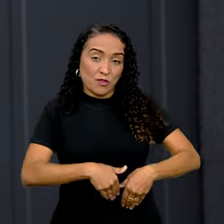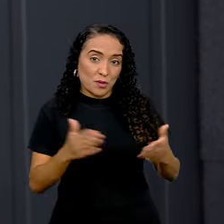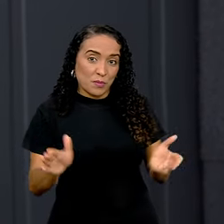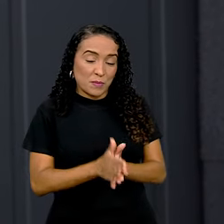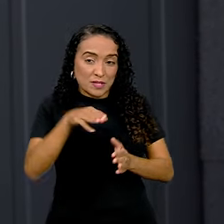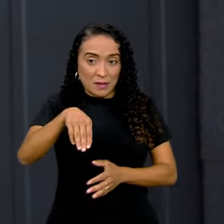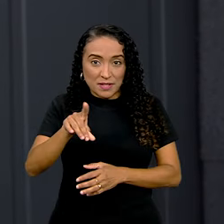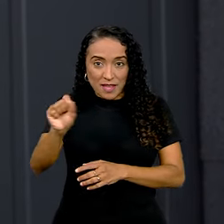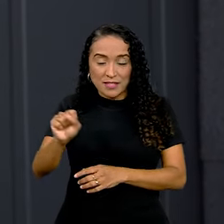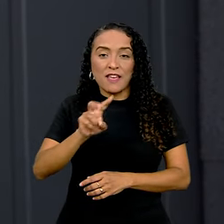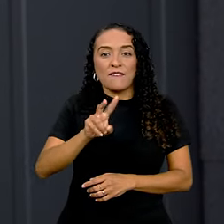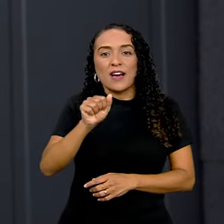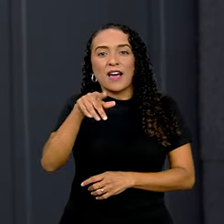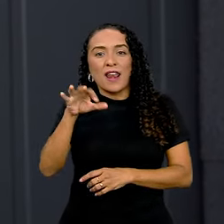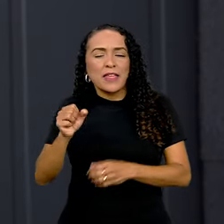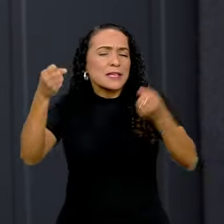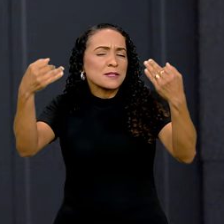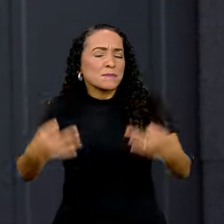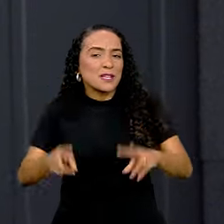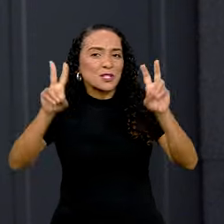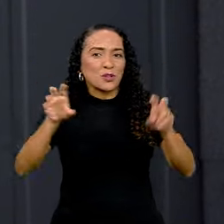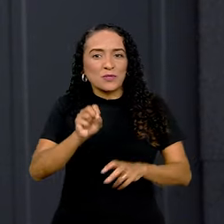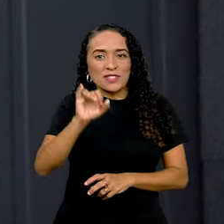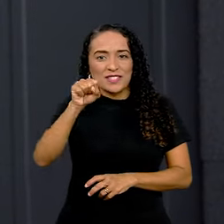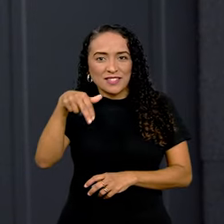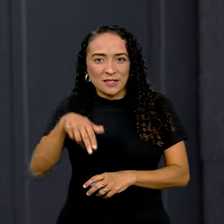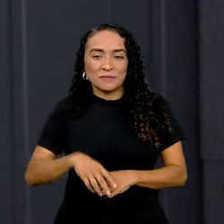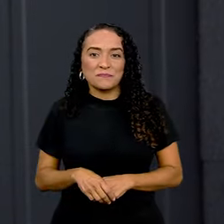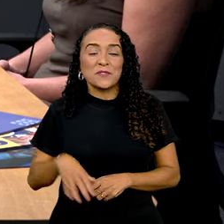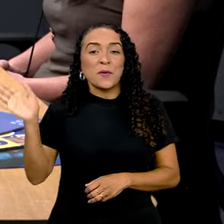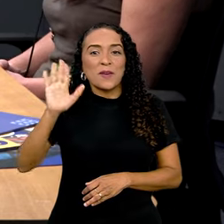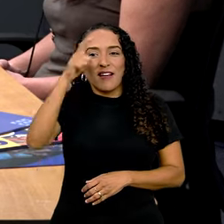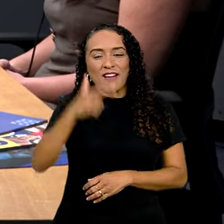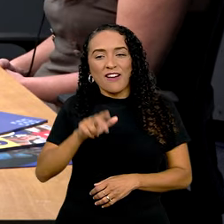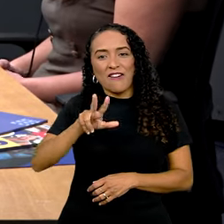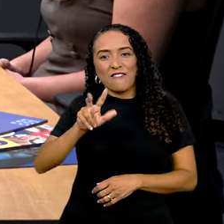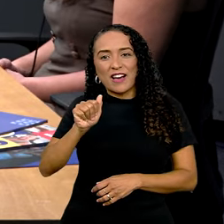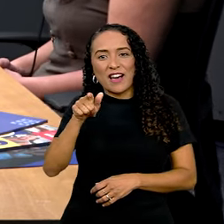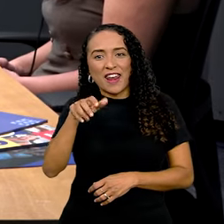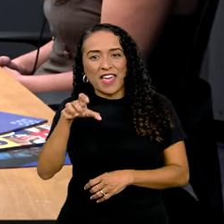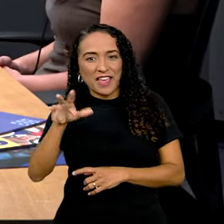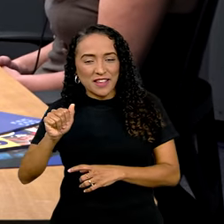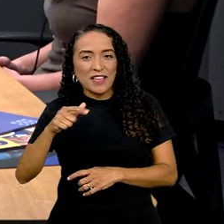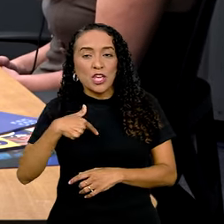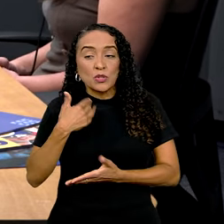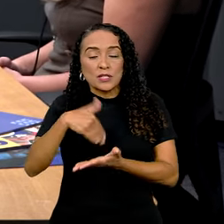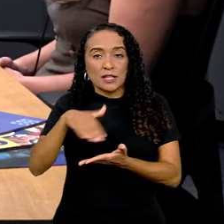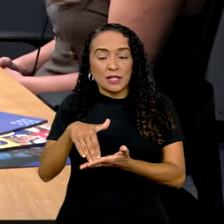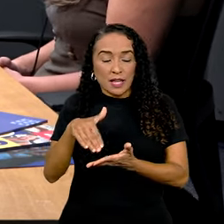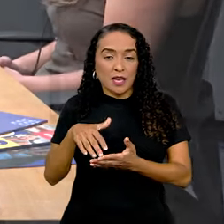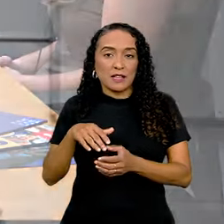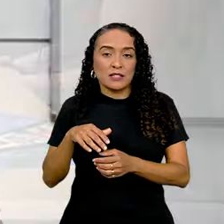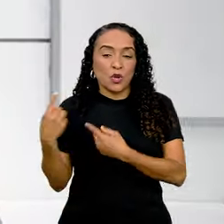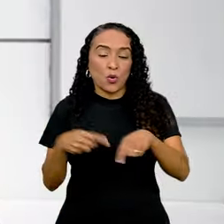a fome e a pobreza do MDS Valéria Buriti fala sobre o cisan Olá eu sou Valéria Buriti e eu tô